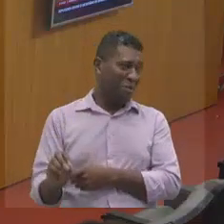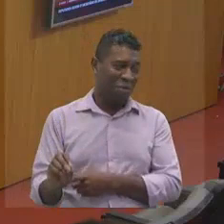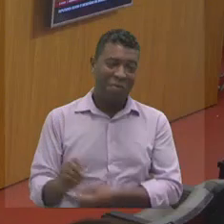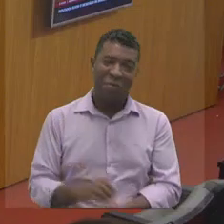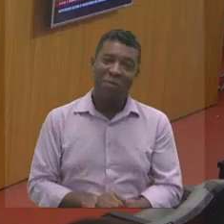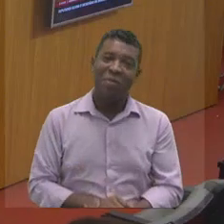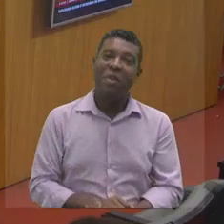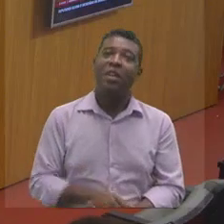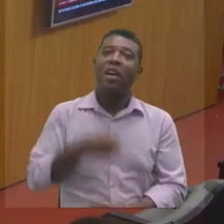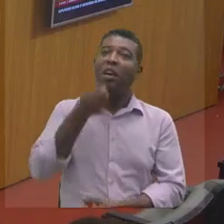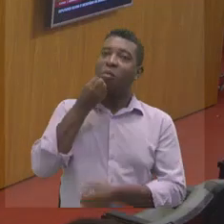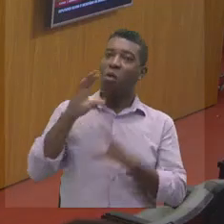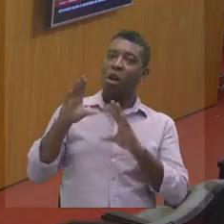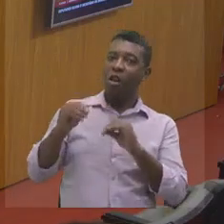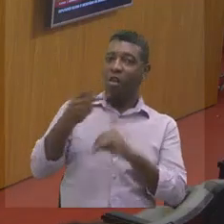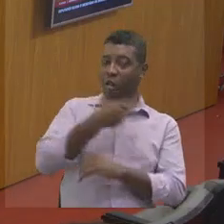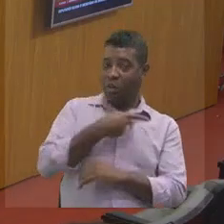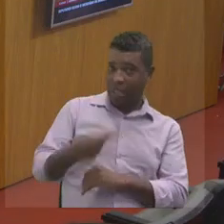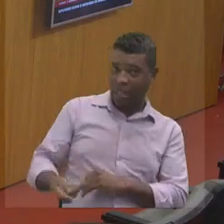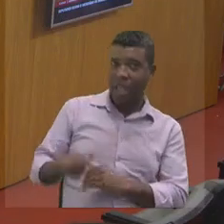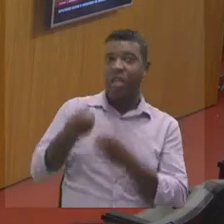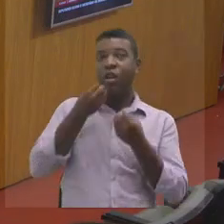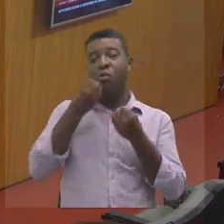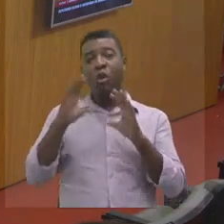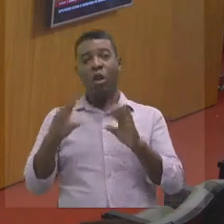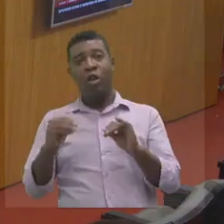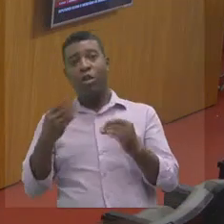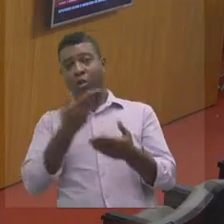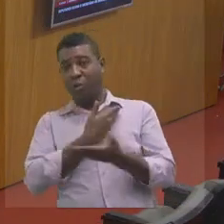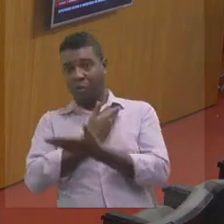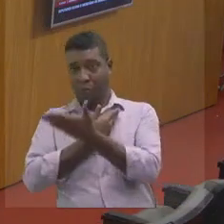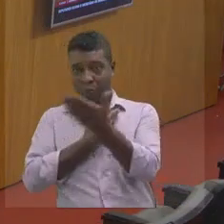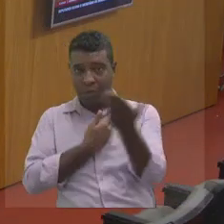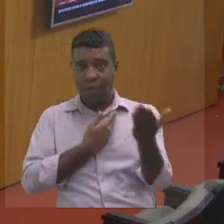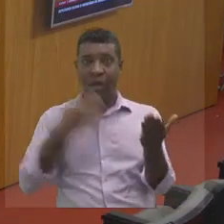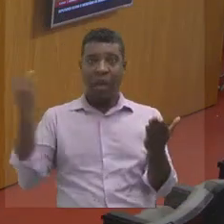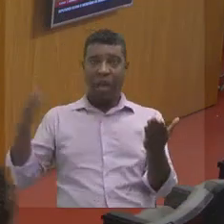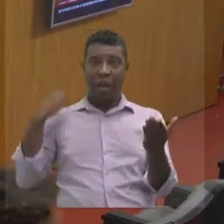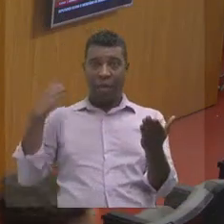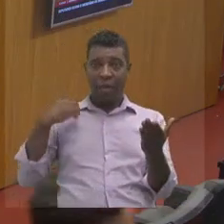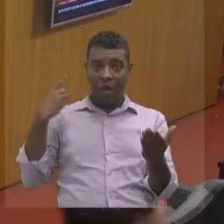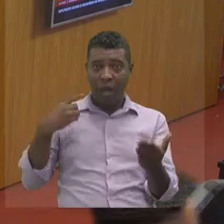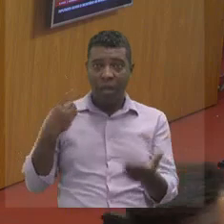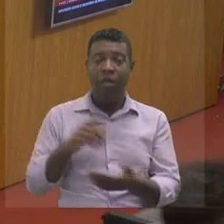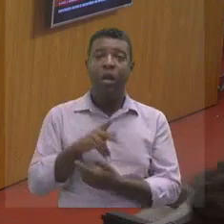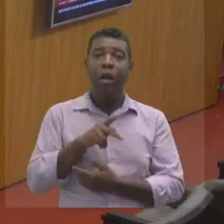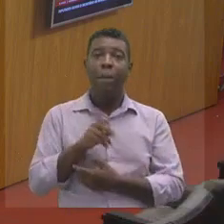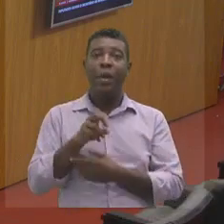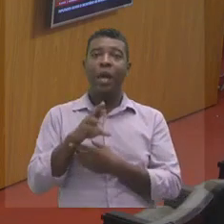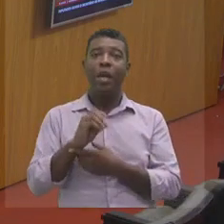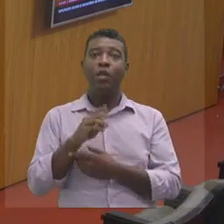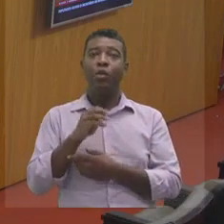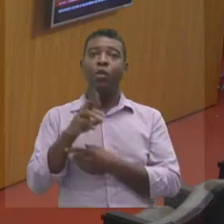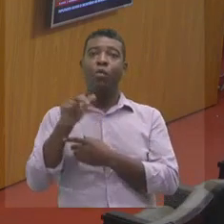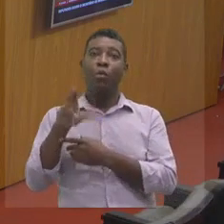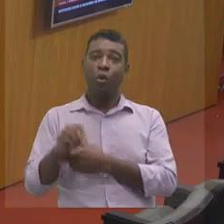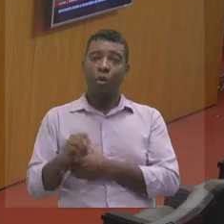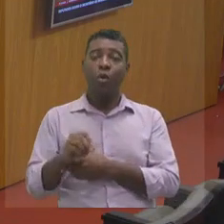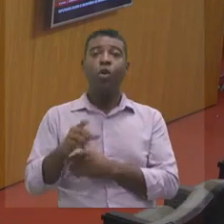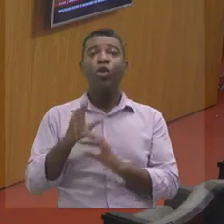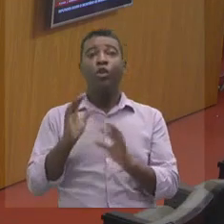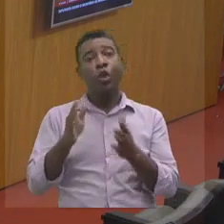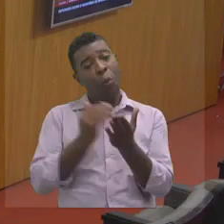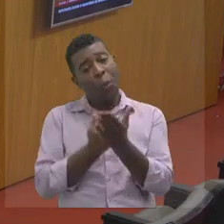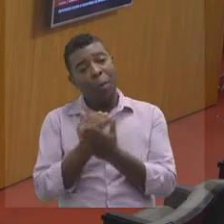Boa noite Presidente Boa noite colegas deputados Boa noite secretário Pedro Bruno e já vou começar a